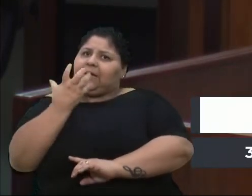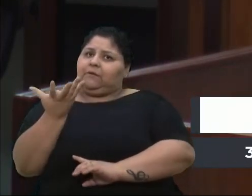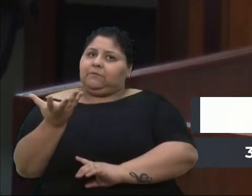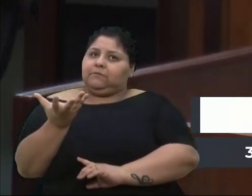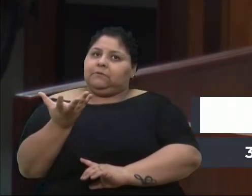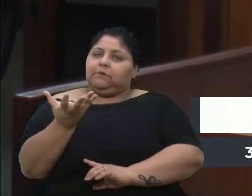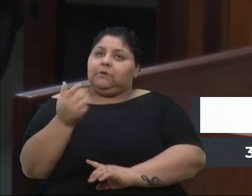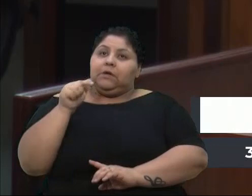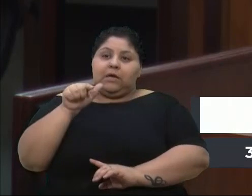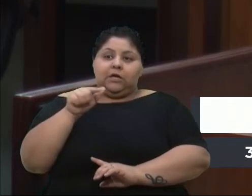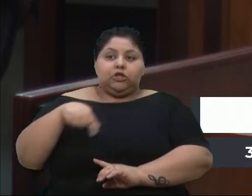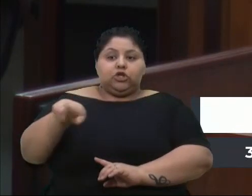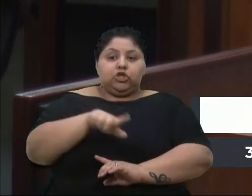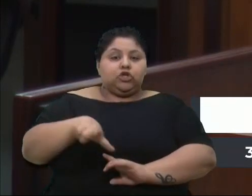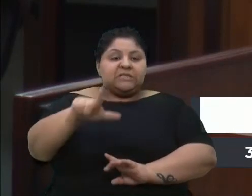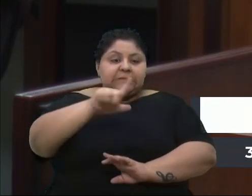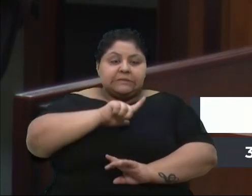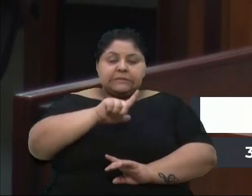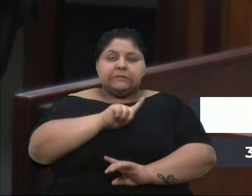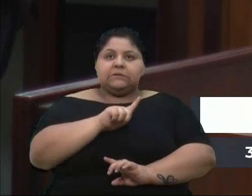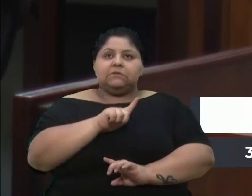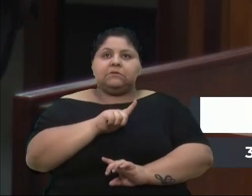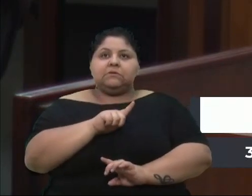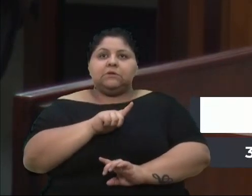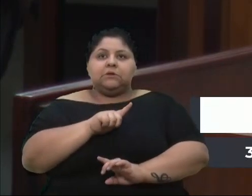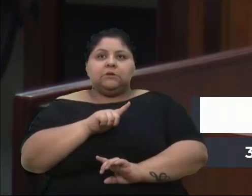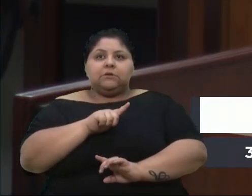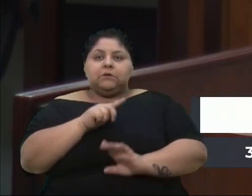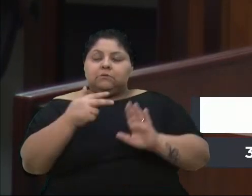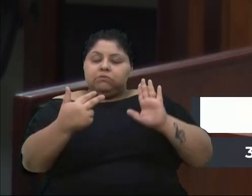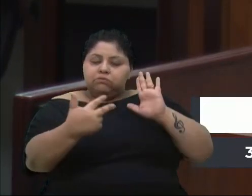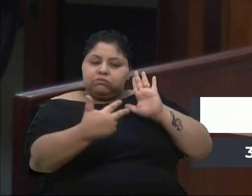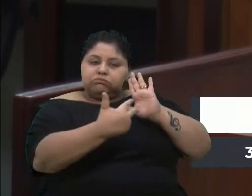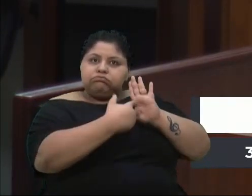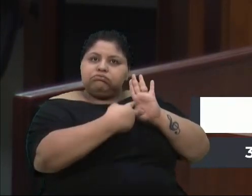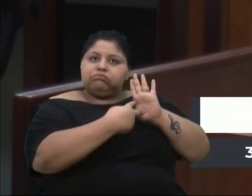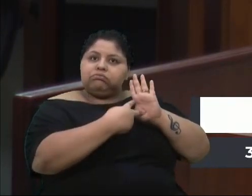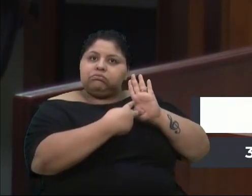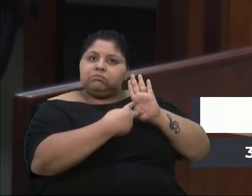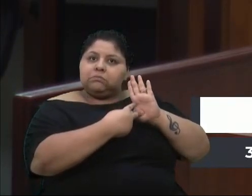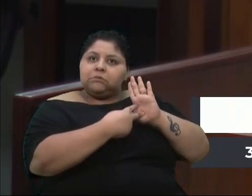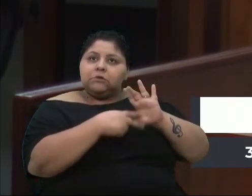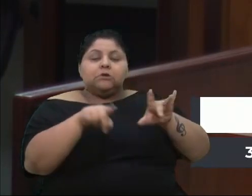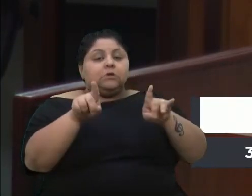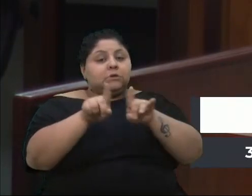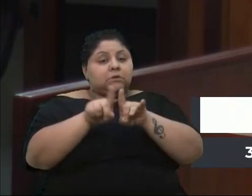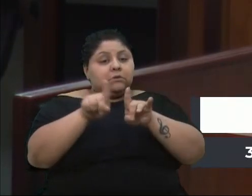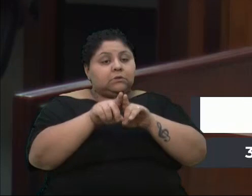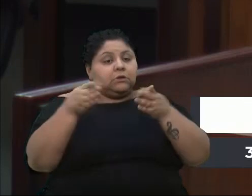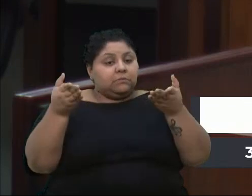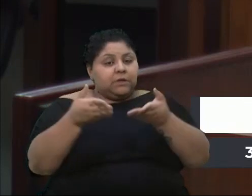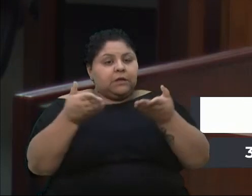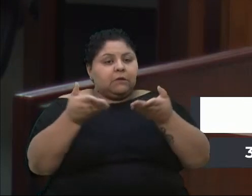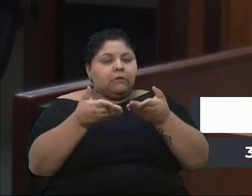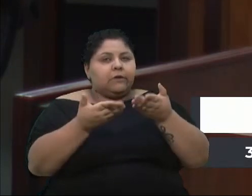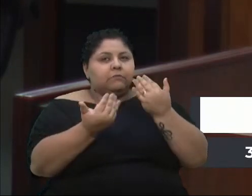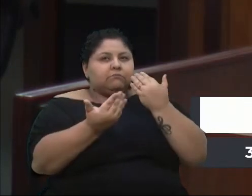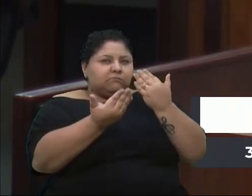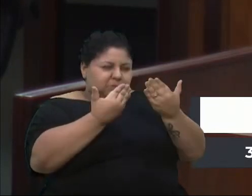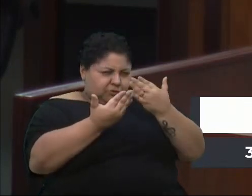É isso que nós temos que estar atentos. E também deixo aqui uma indagação